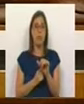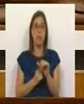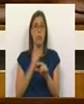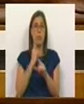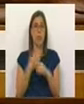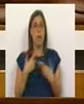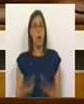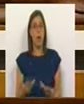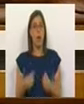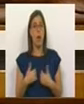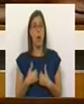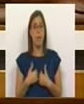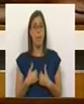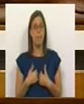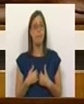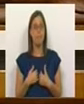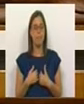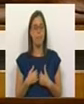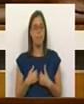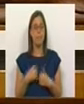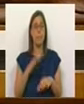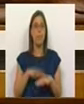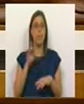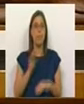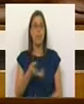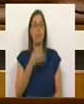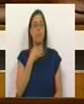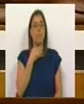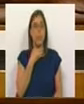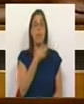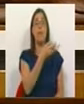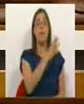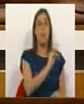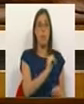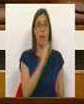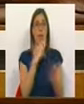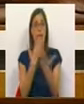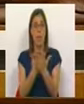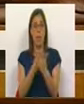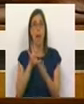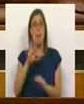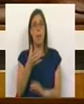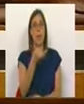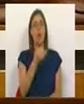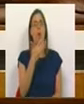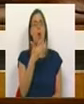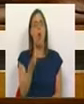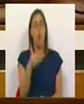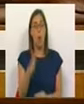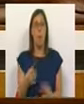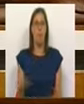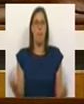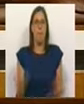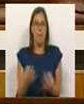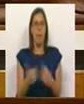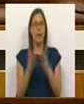aquele em que nos encontramos, fruto da bancarrota a que o Partido Socialista conduziu o país em 2011, apesar